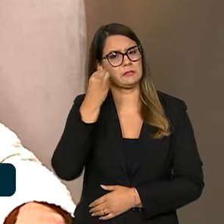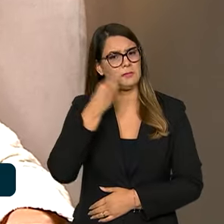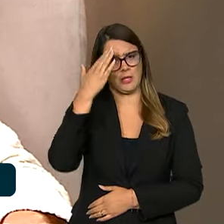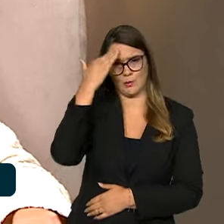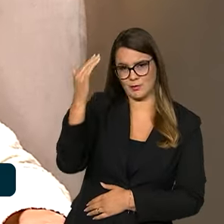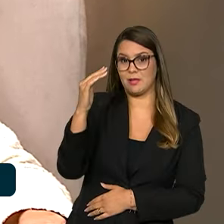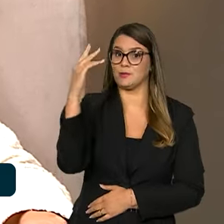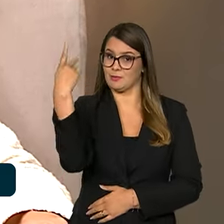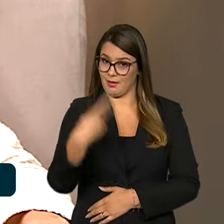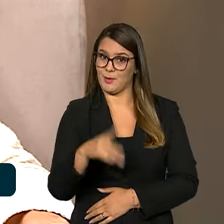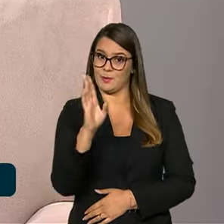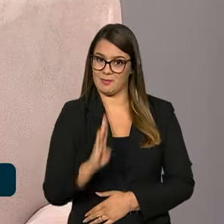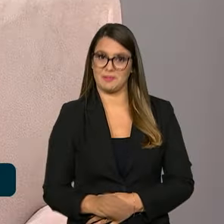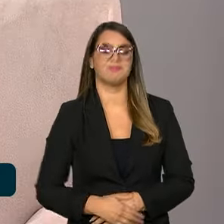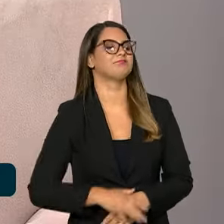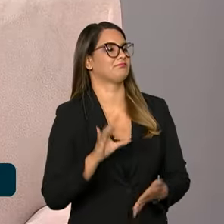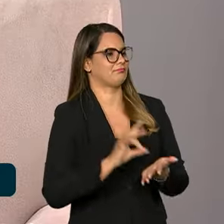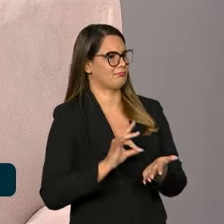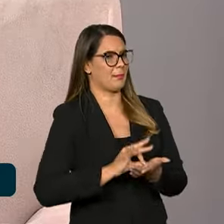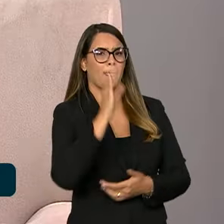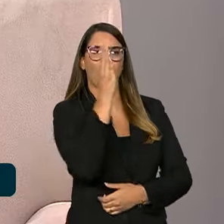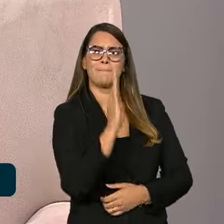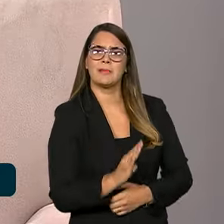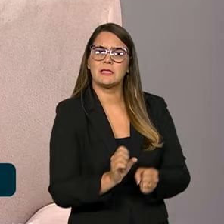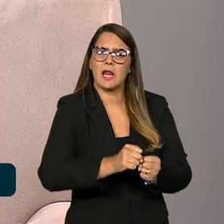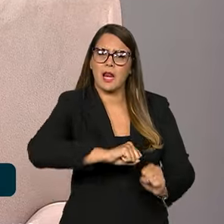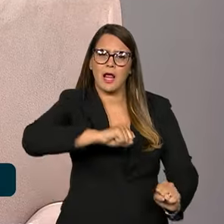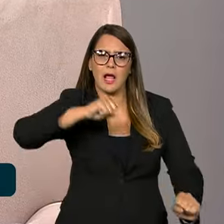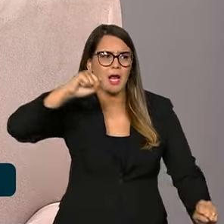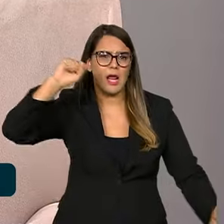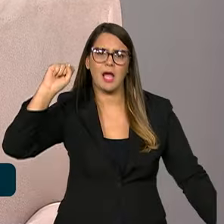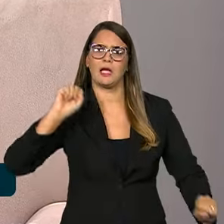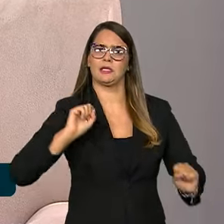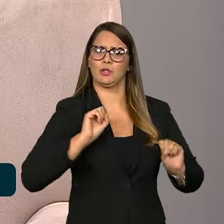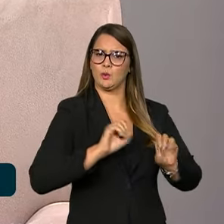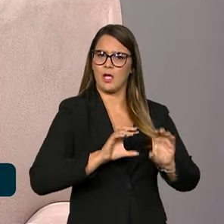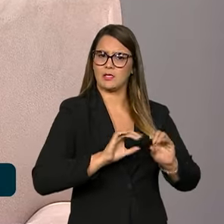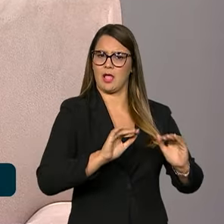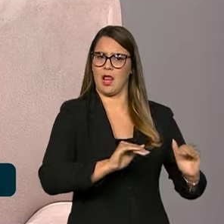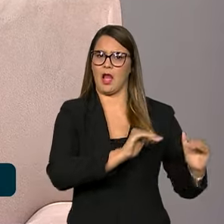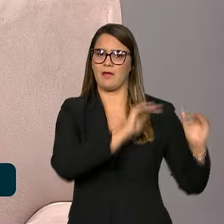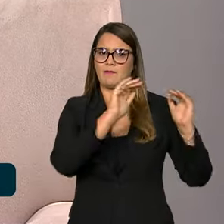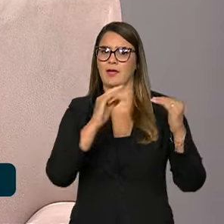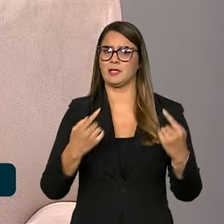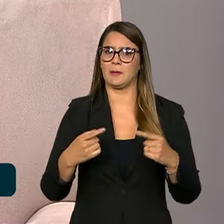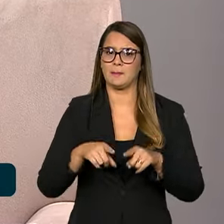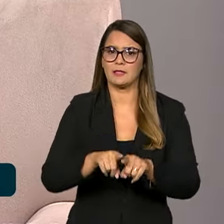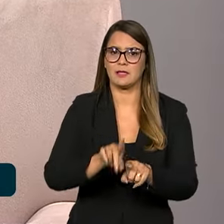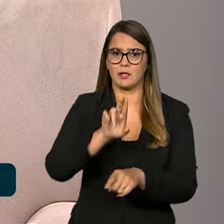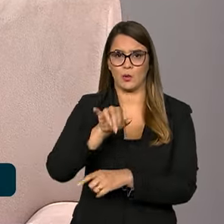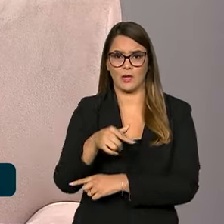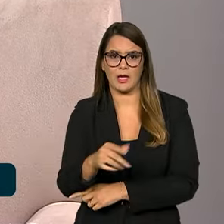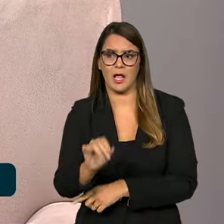brasileiras inclusive É verdade num país tão grande né a educação levada aí em parceria pela união